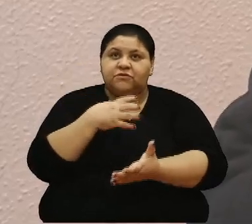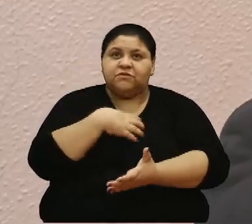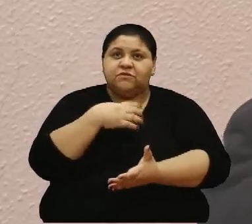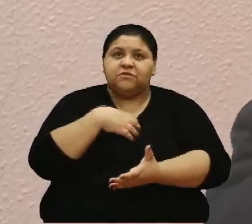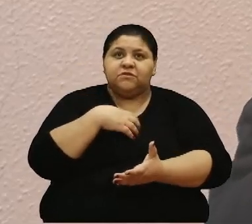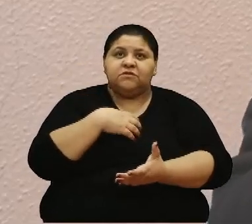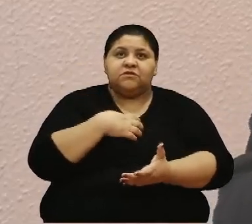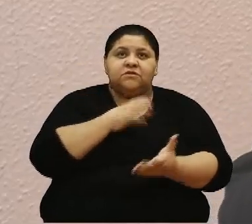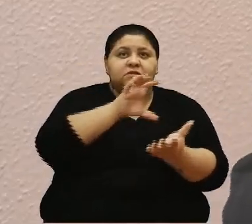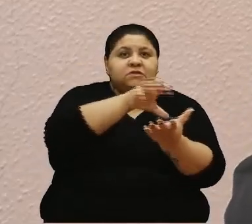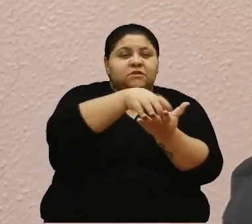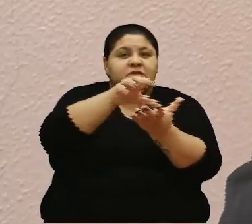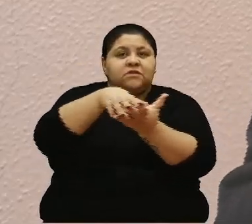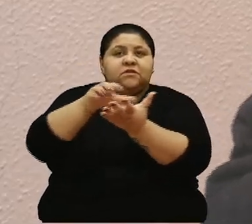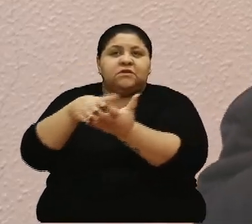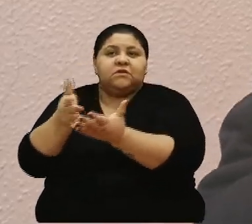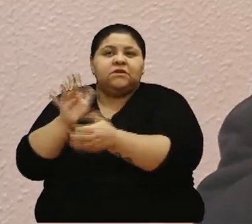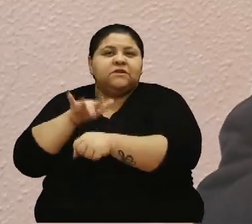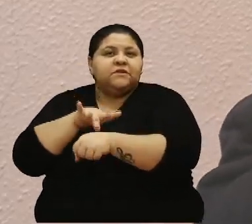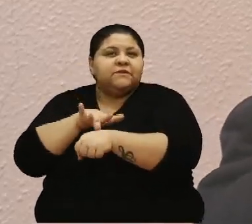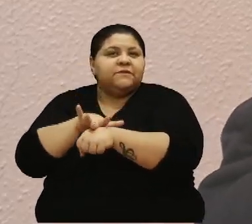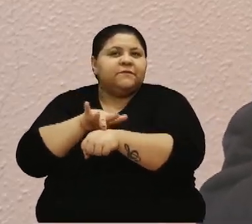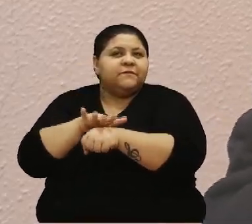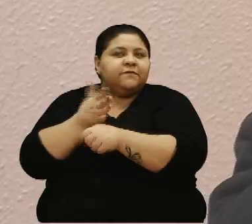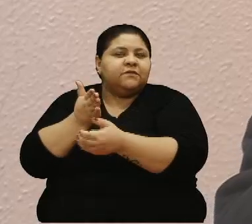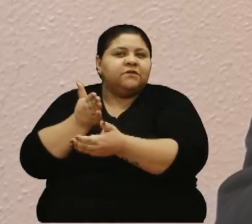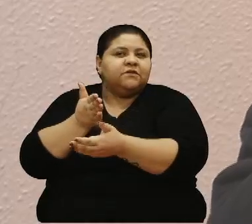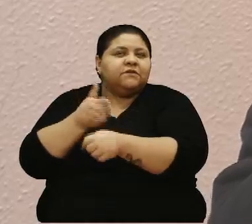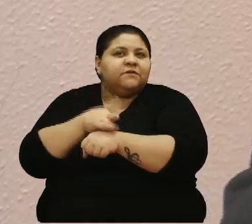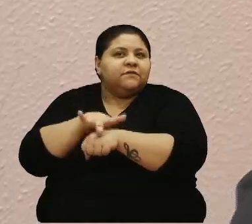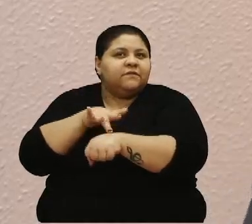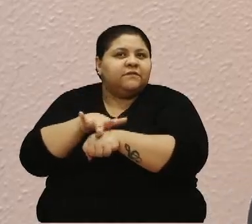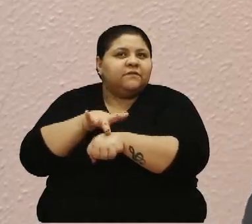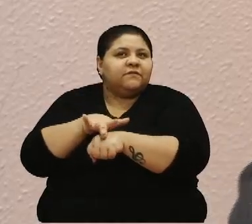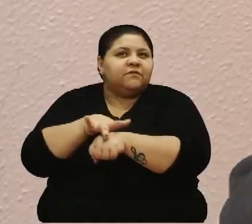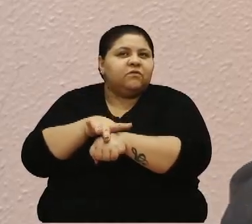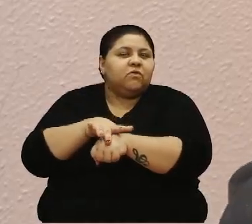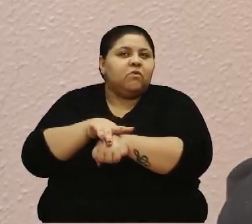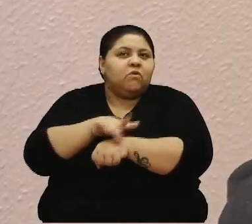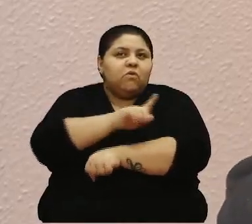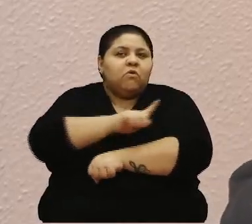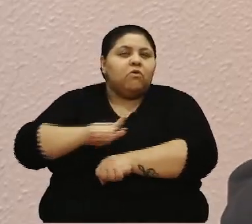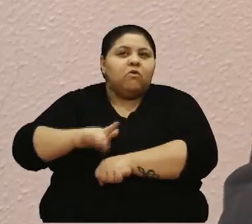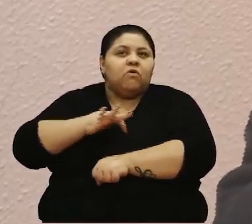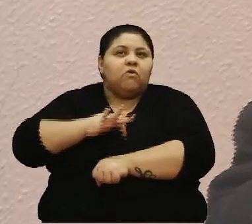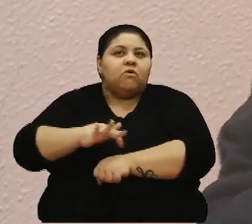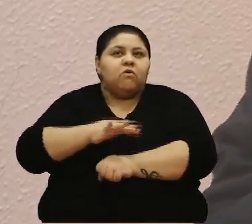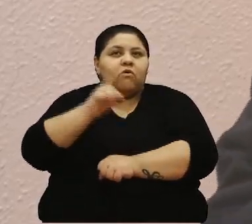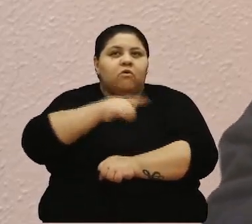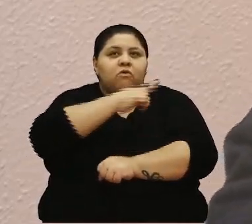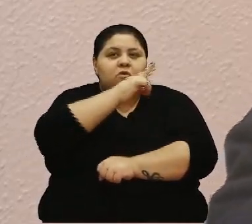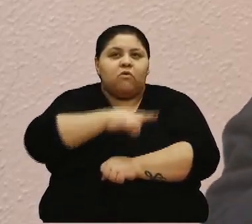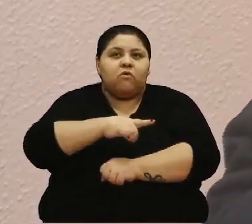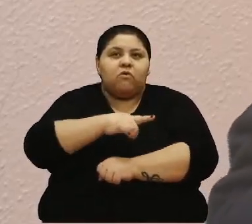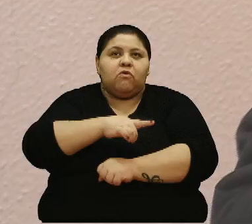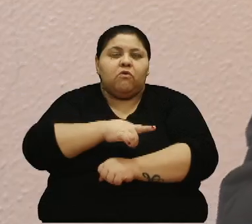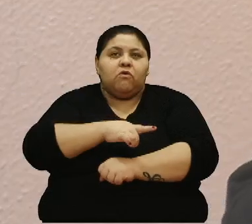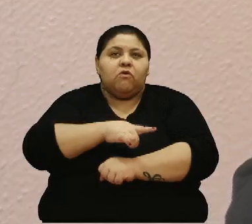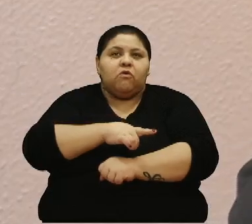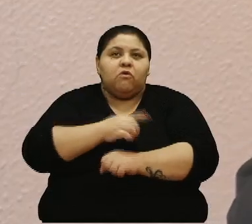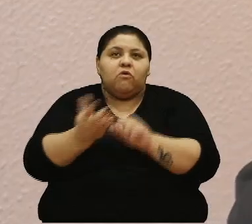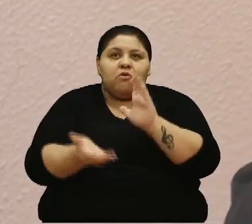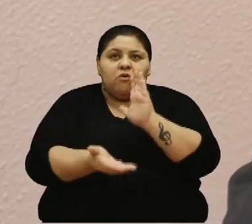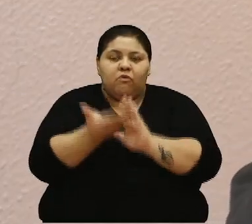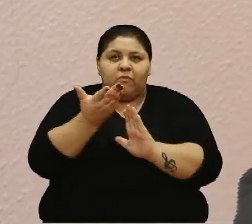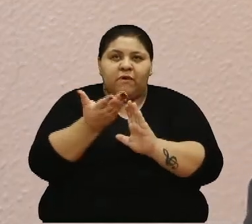setores chantagearem o governo federal, porque o governo federal vetou a questão do aumento do número de deputados. E aí nós vamos